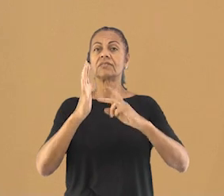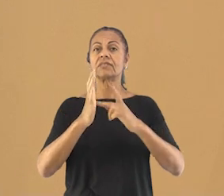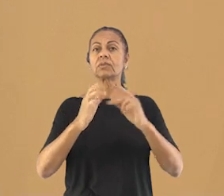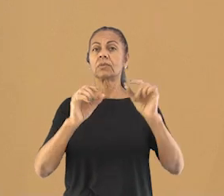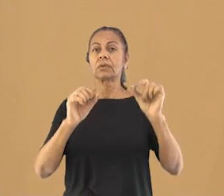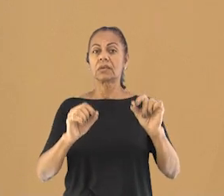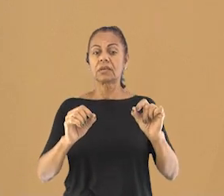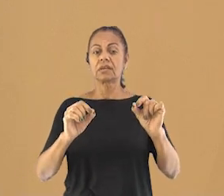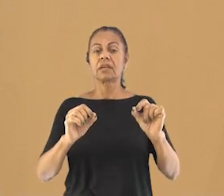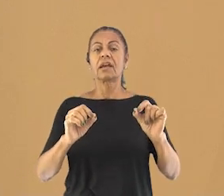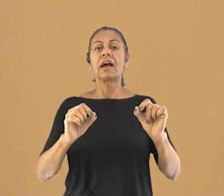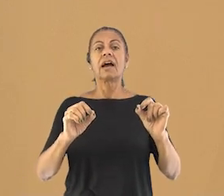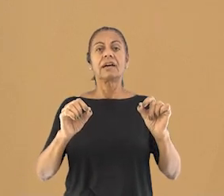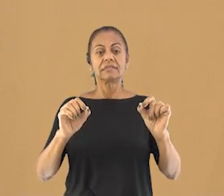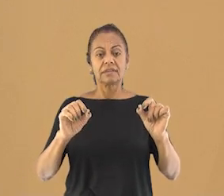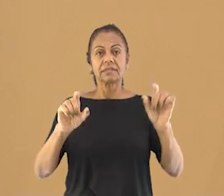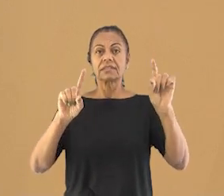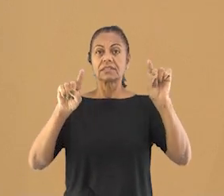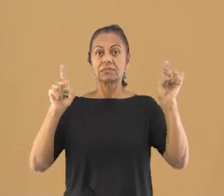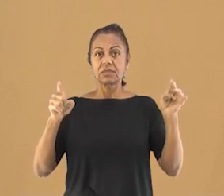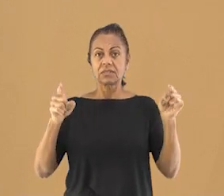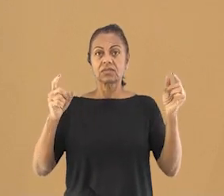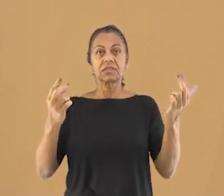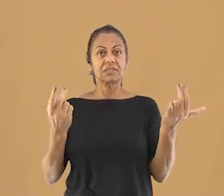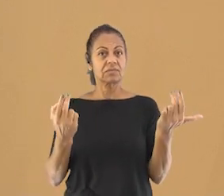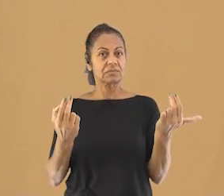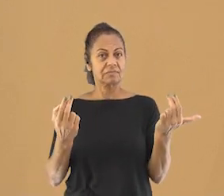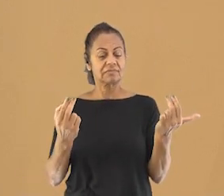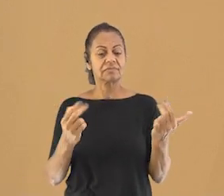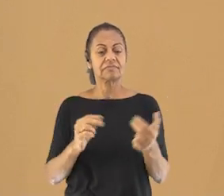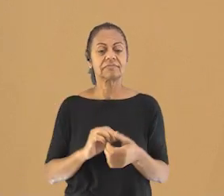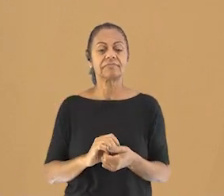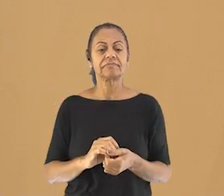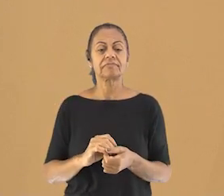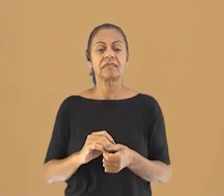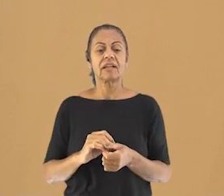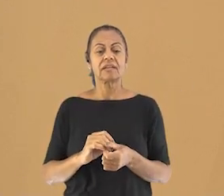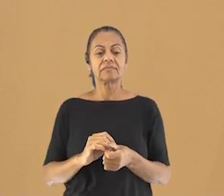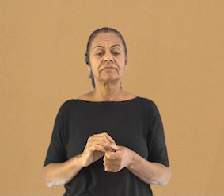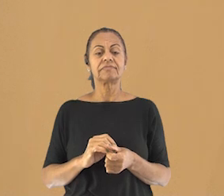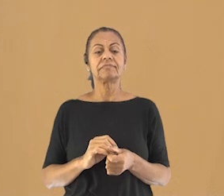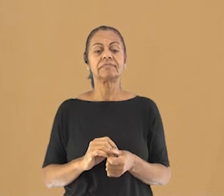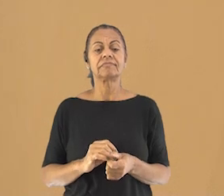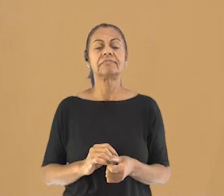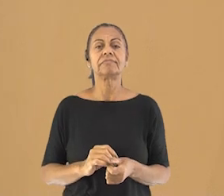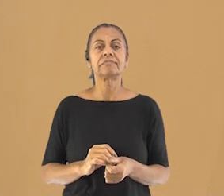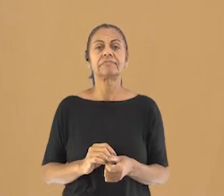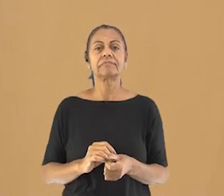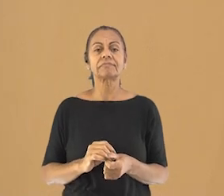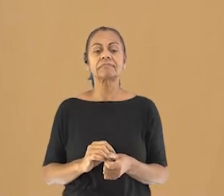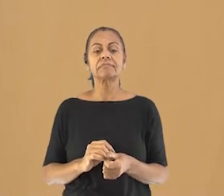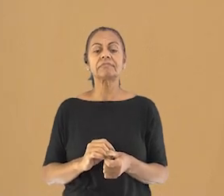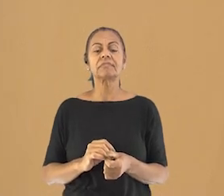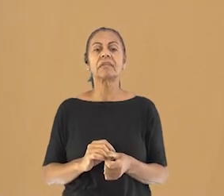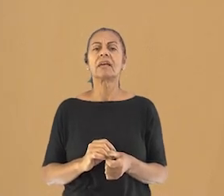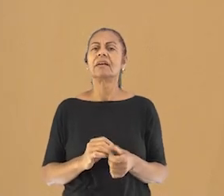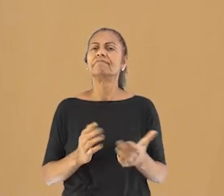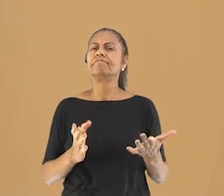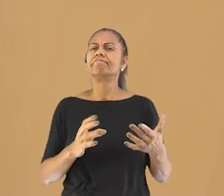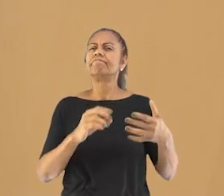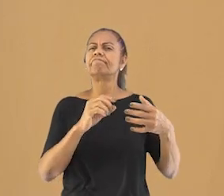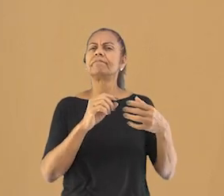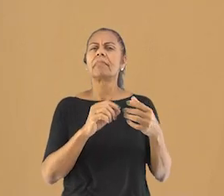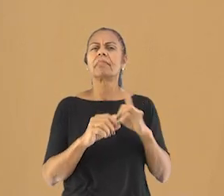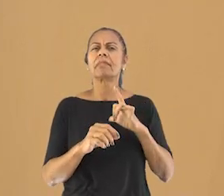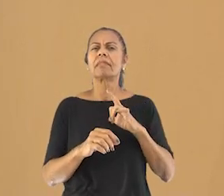as expressões. Só que nelas passamos a ter um novo elemento. E esse novo elemento ele é chamado